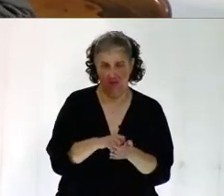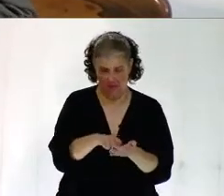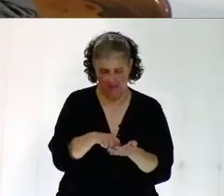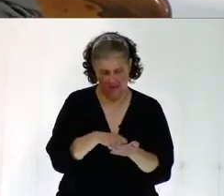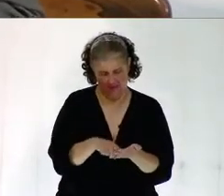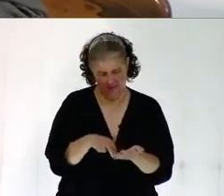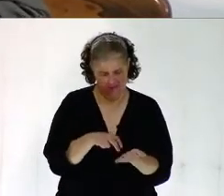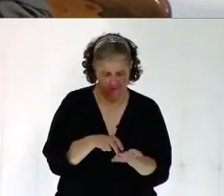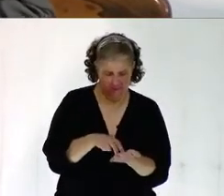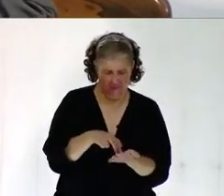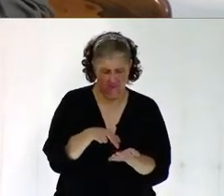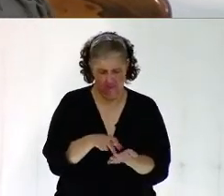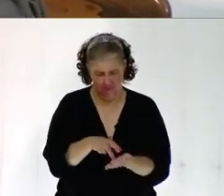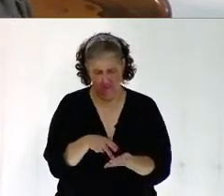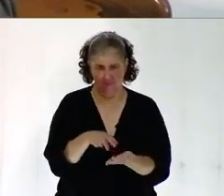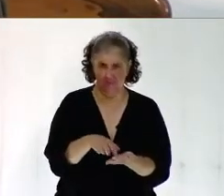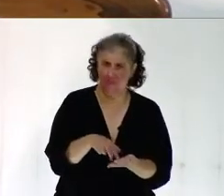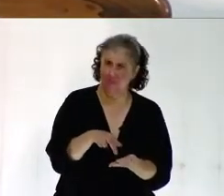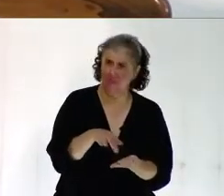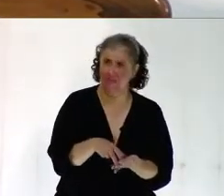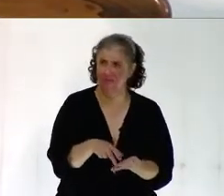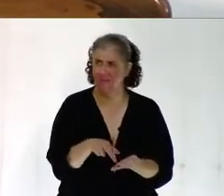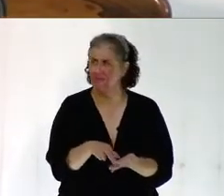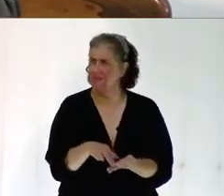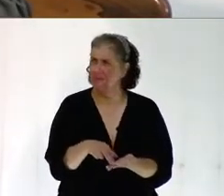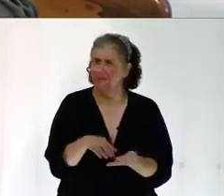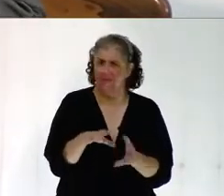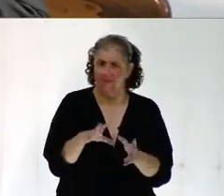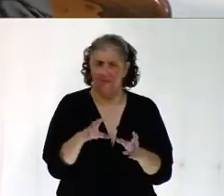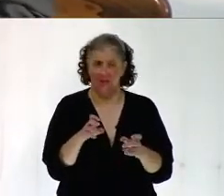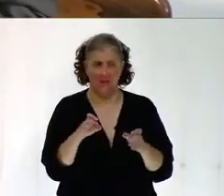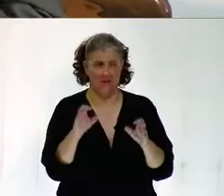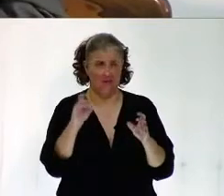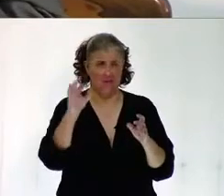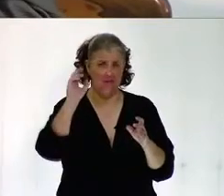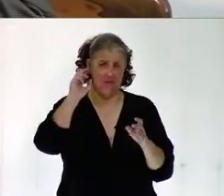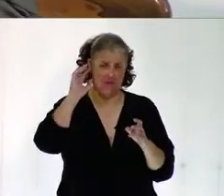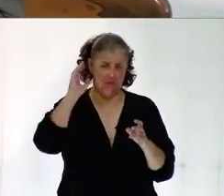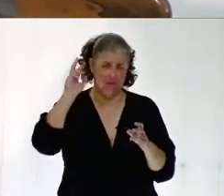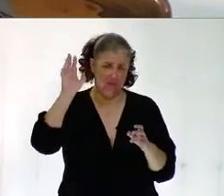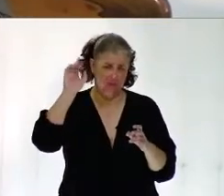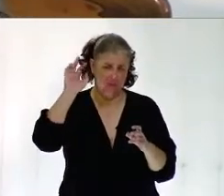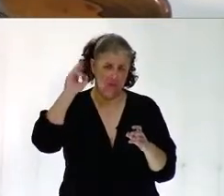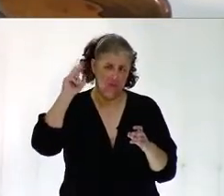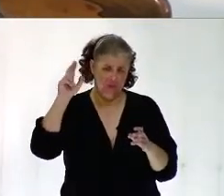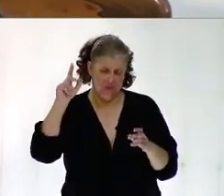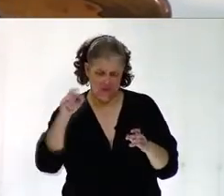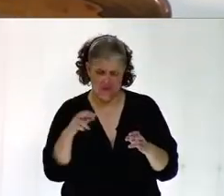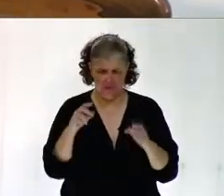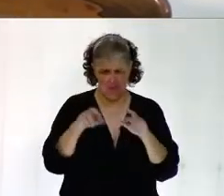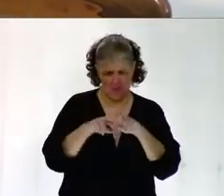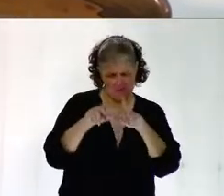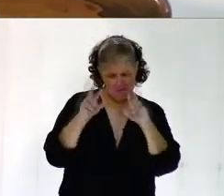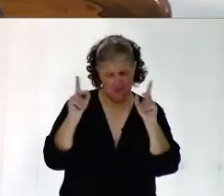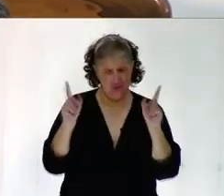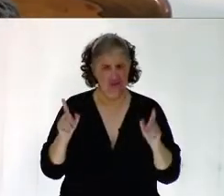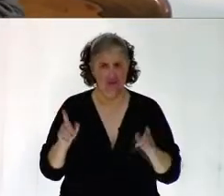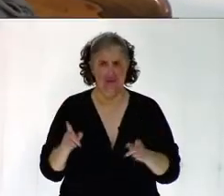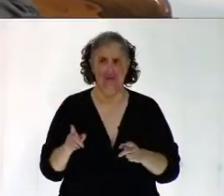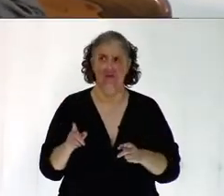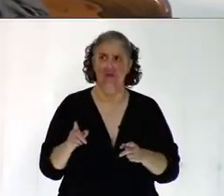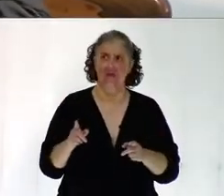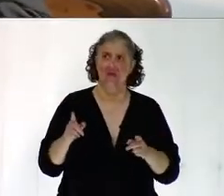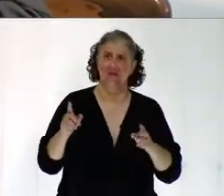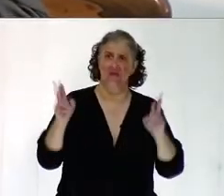coloca o ar creme e fumega pelo calor como um enorme